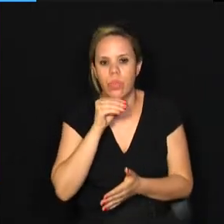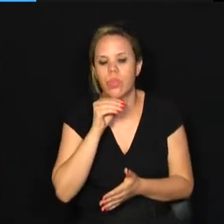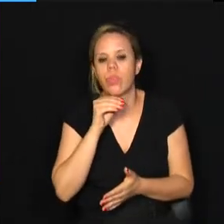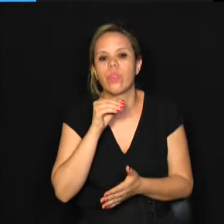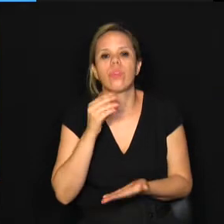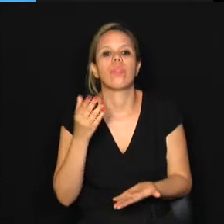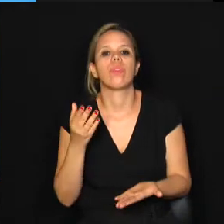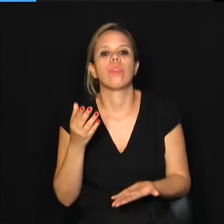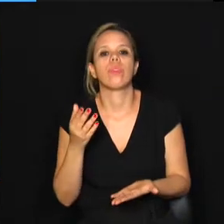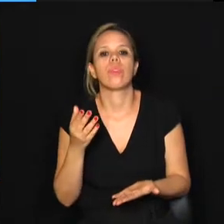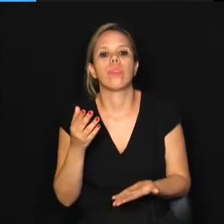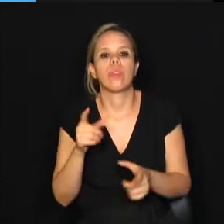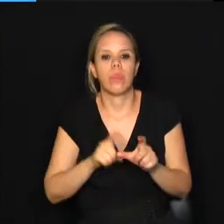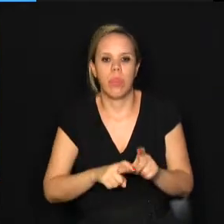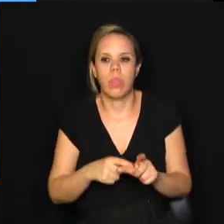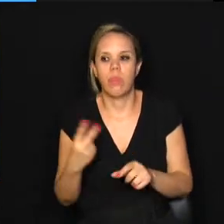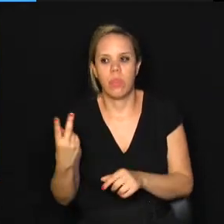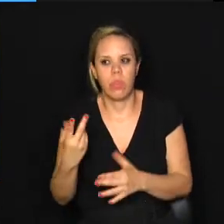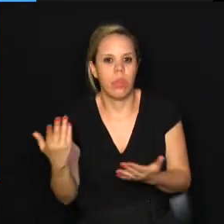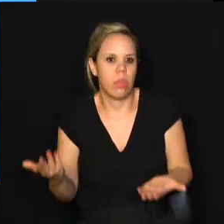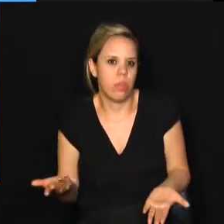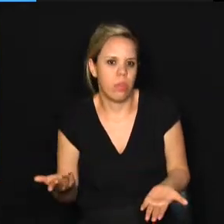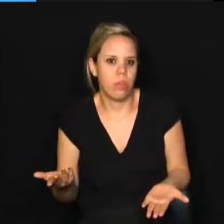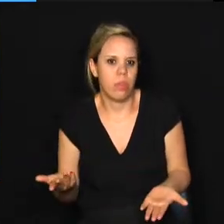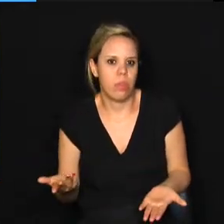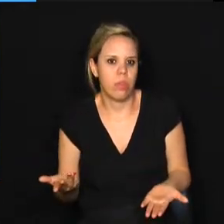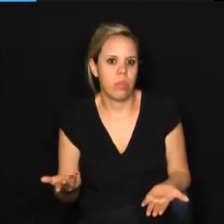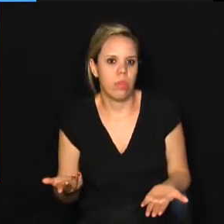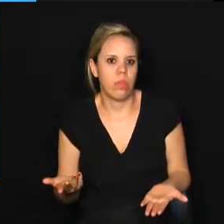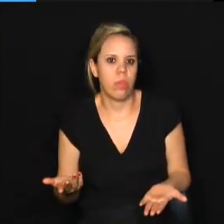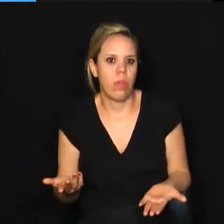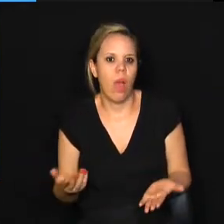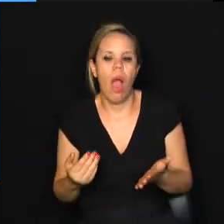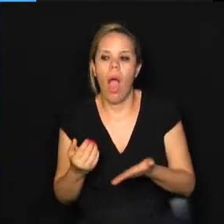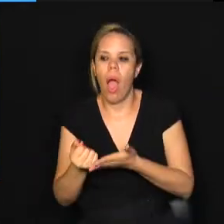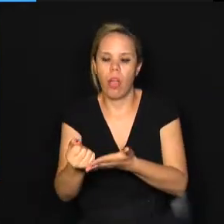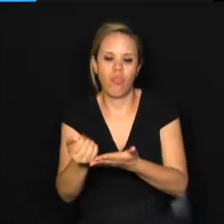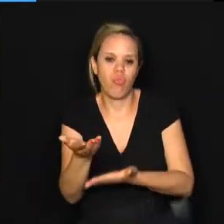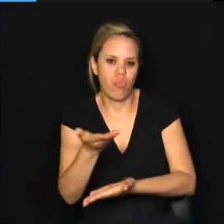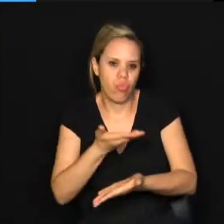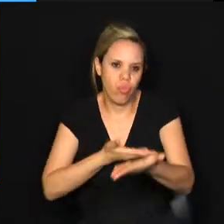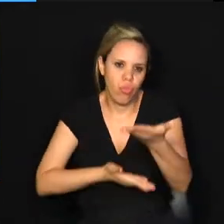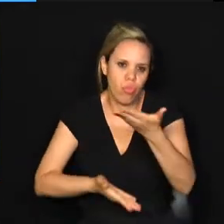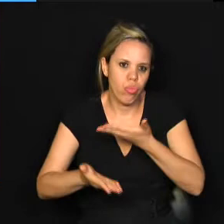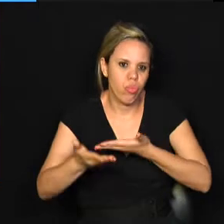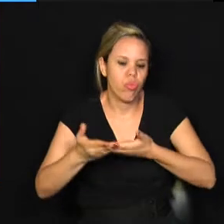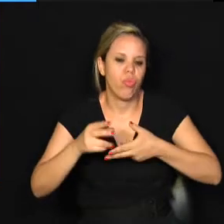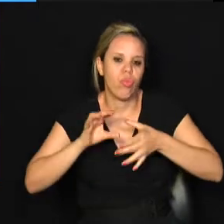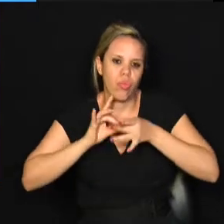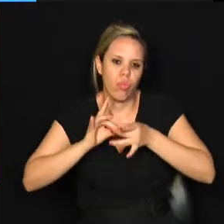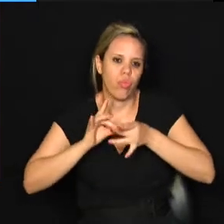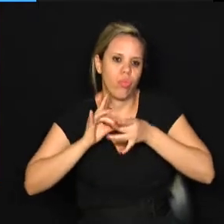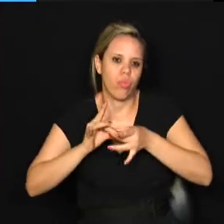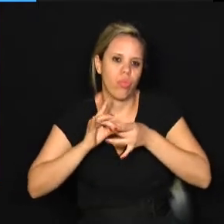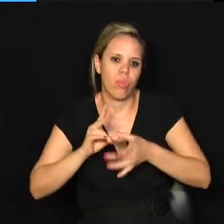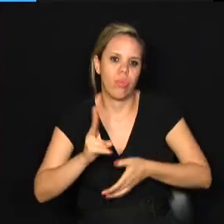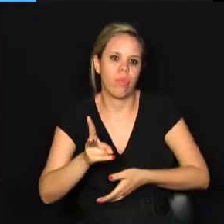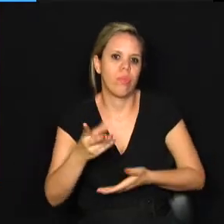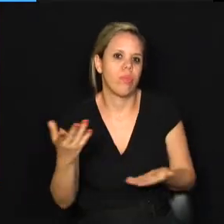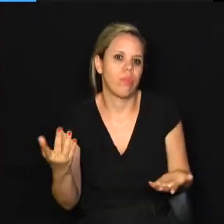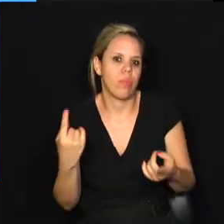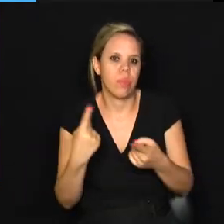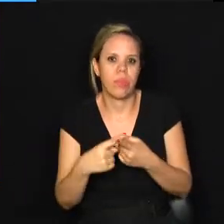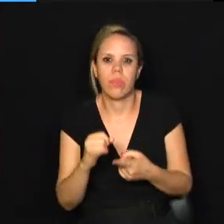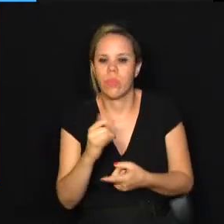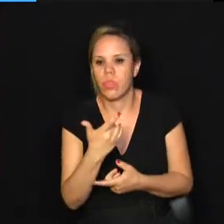do Correio e nós dependemos deles. Então, assim, é uma mão ajudando a outra, né? Um pegando na mão do outro e seguindo em frente, porque se não